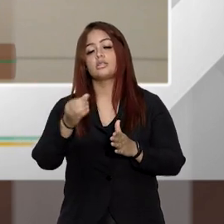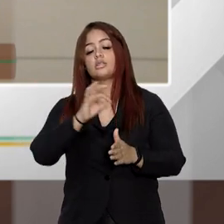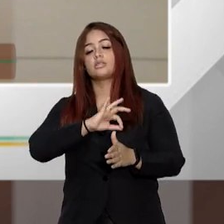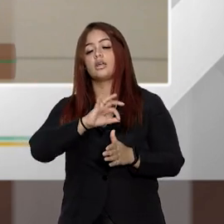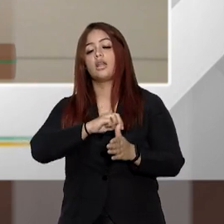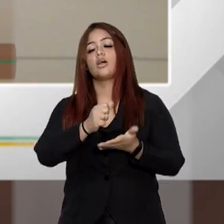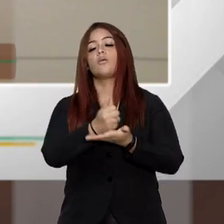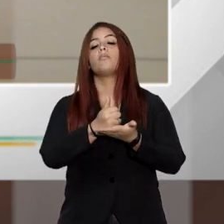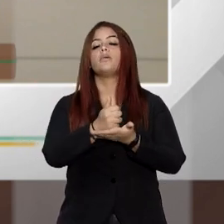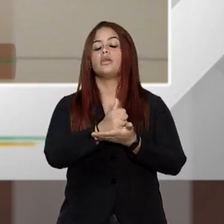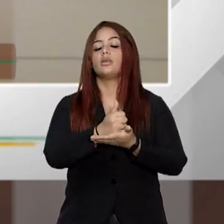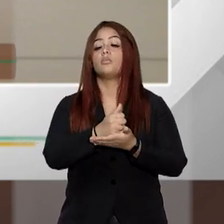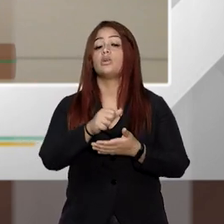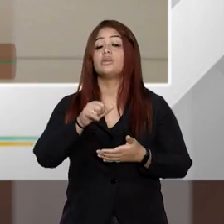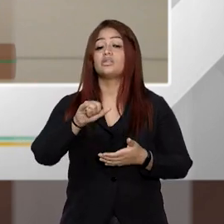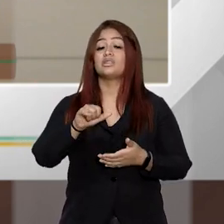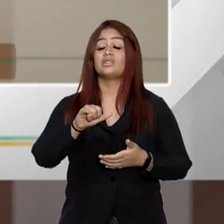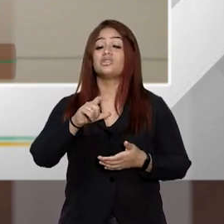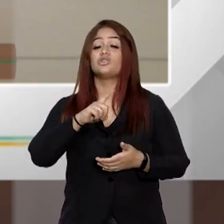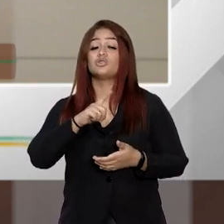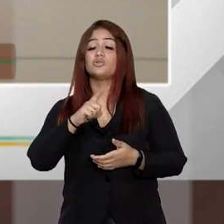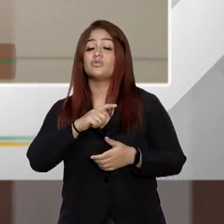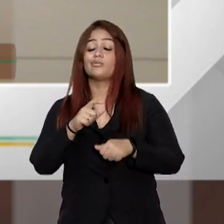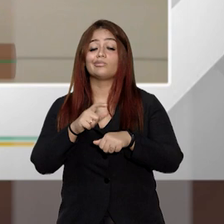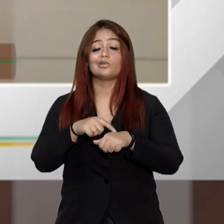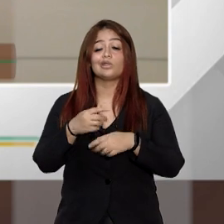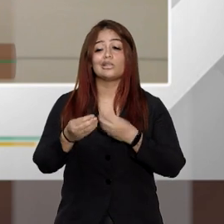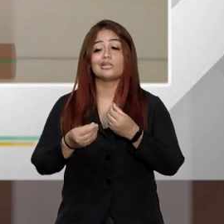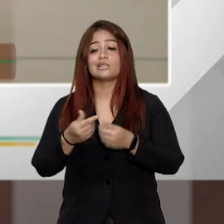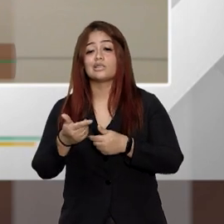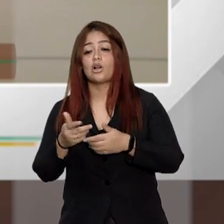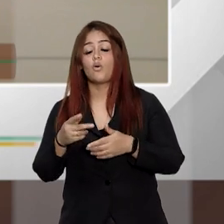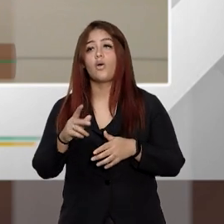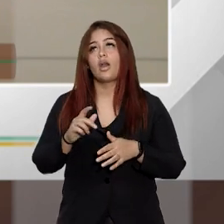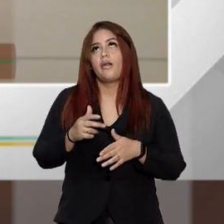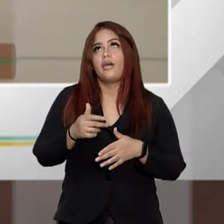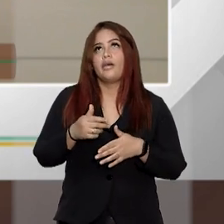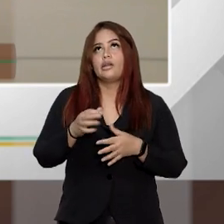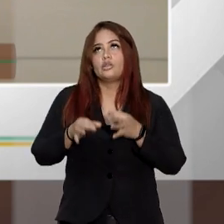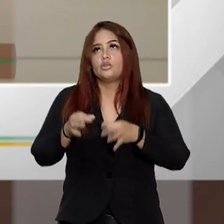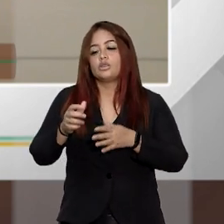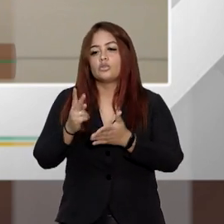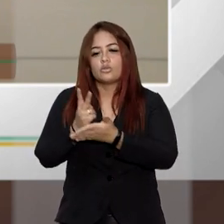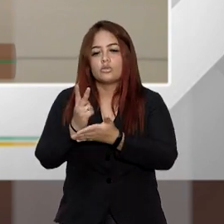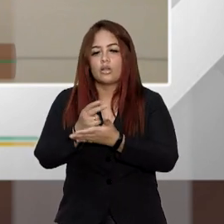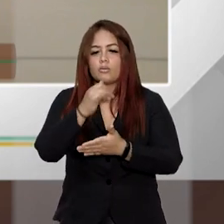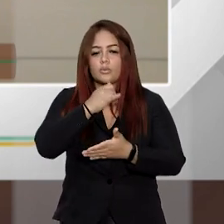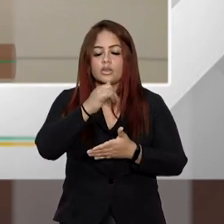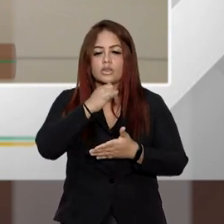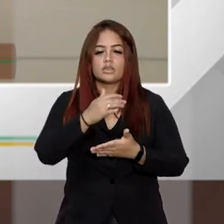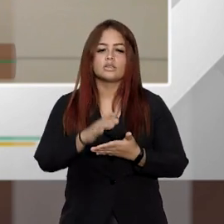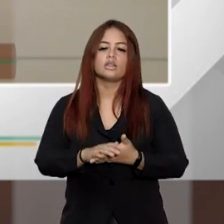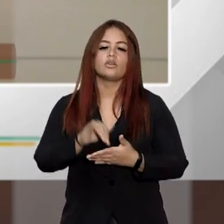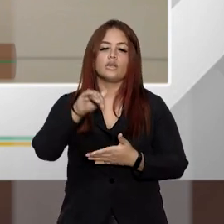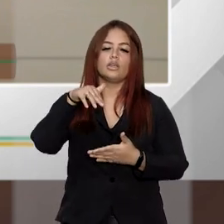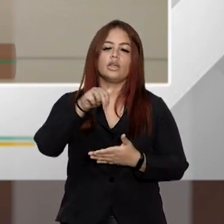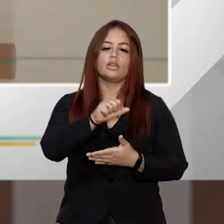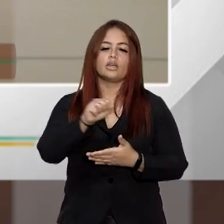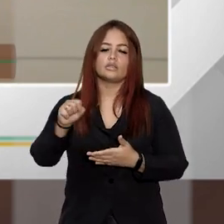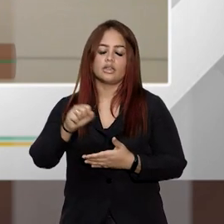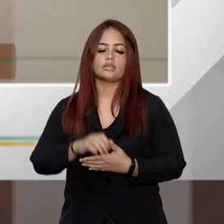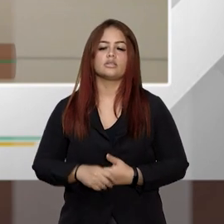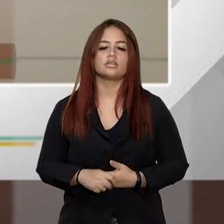podemos ter algum tipo de situação que envolva uma relação jurídica continuativa. Por exemplo, demandas em face do